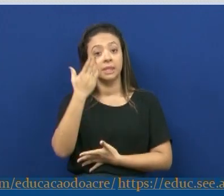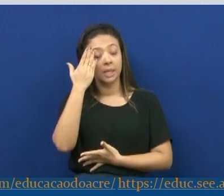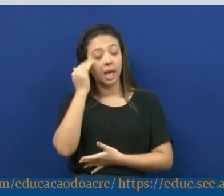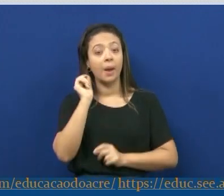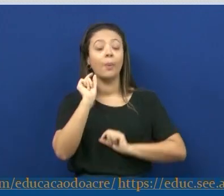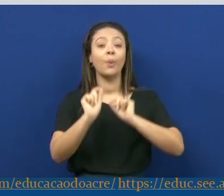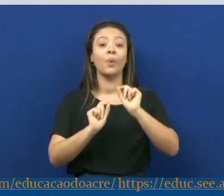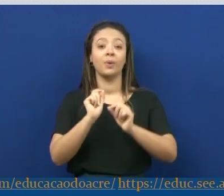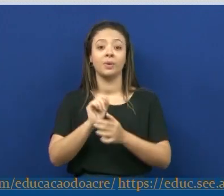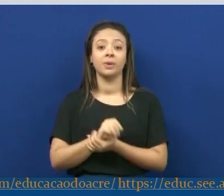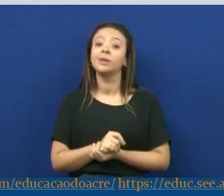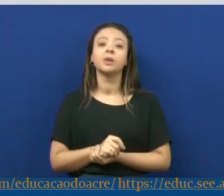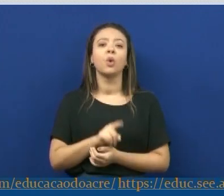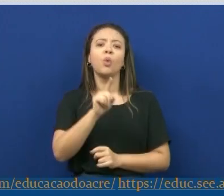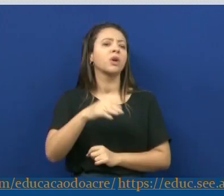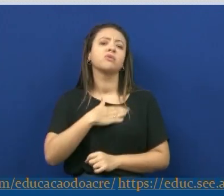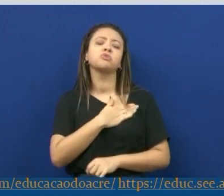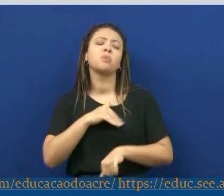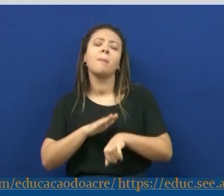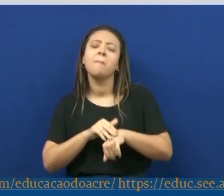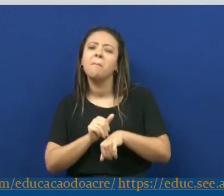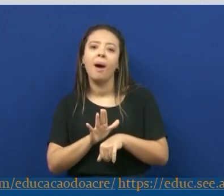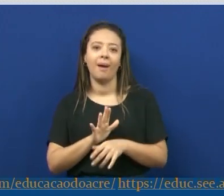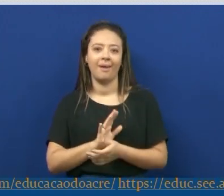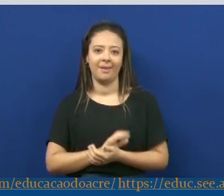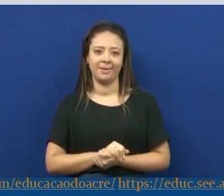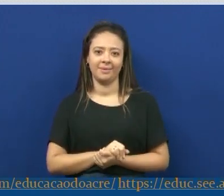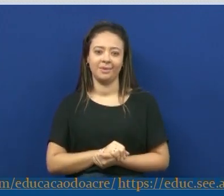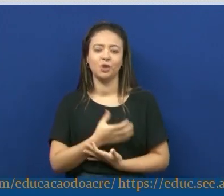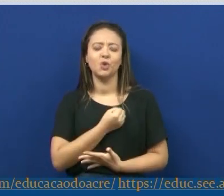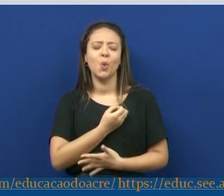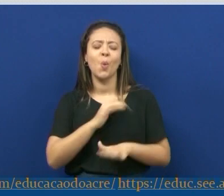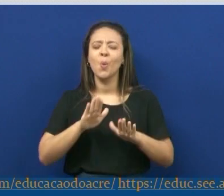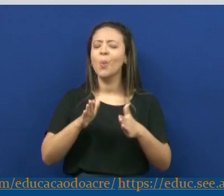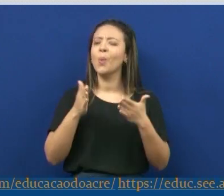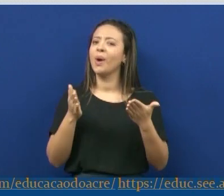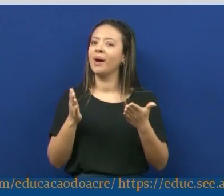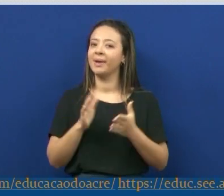preferido. Qual é o seu canal preferido? Qual é o número do seu canal?